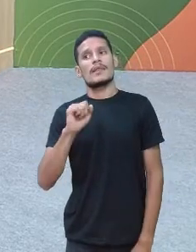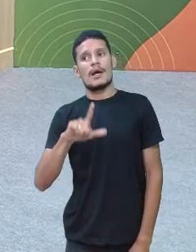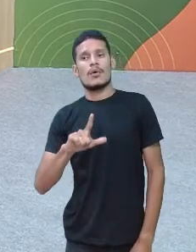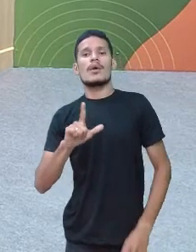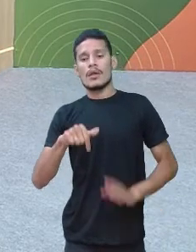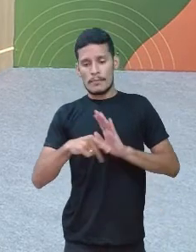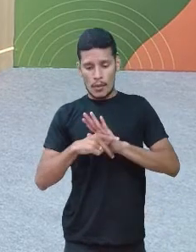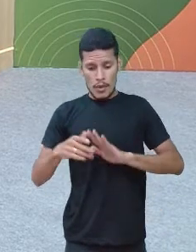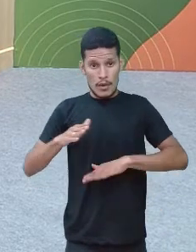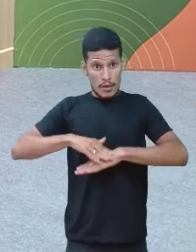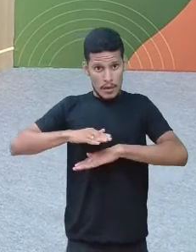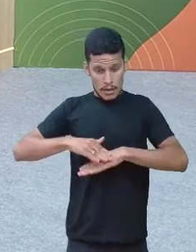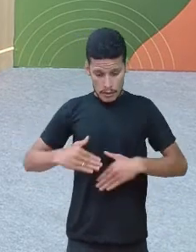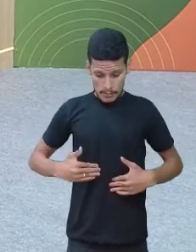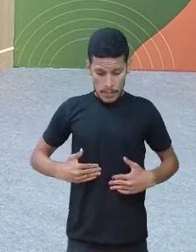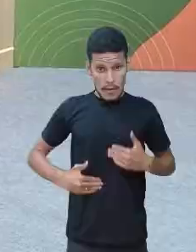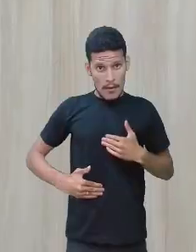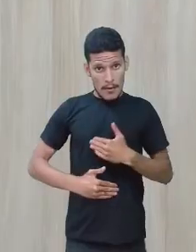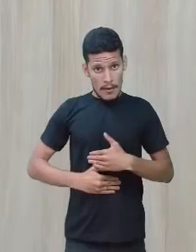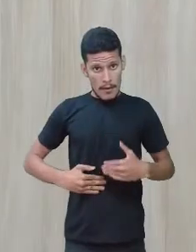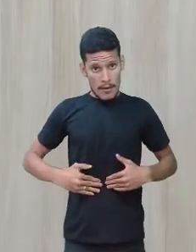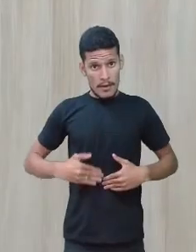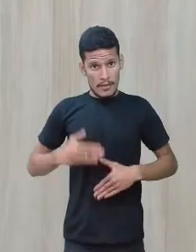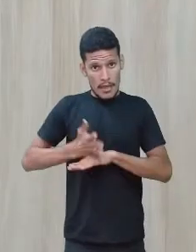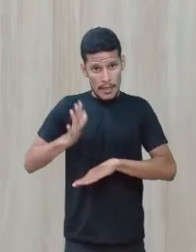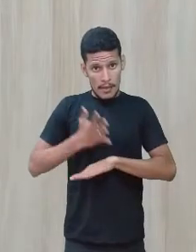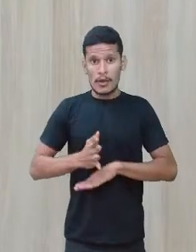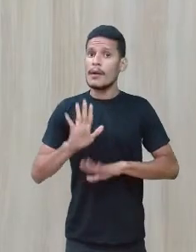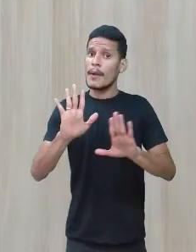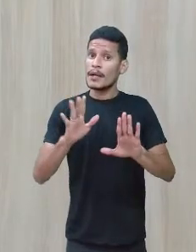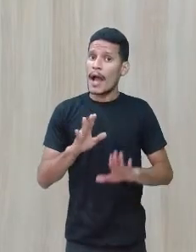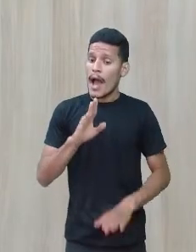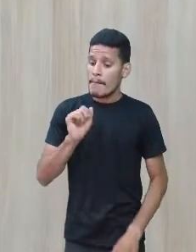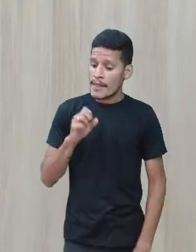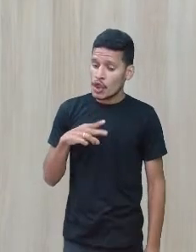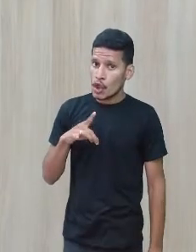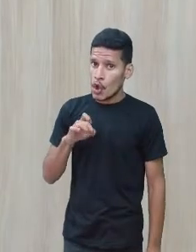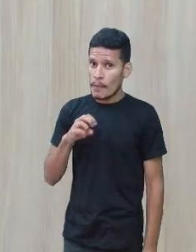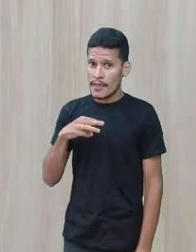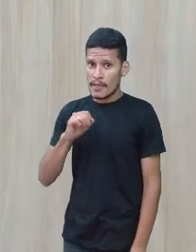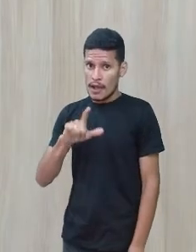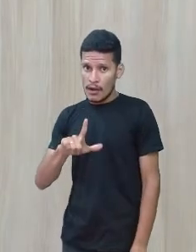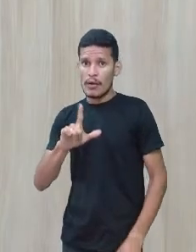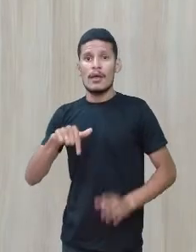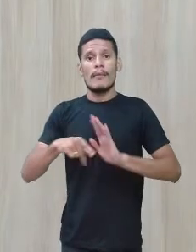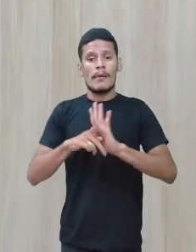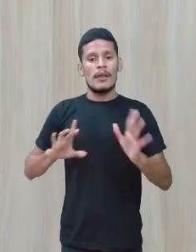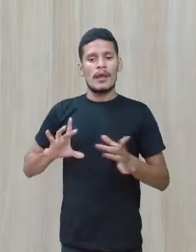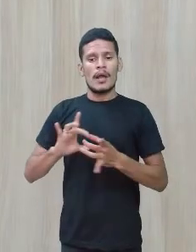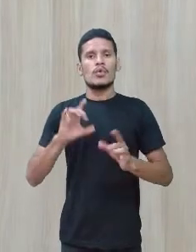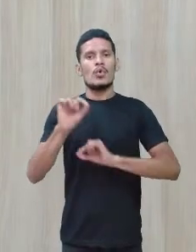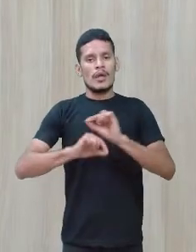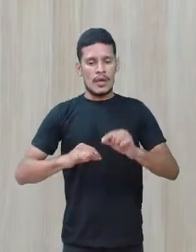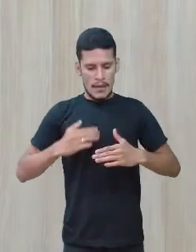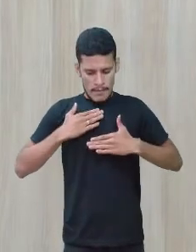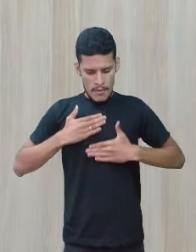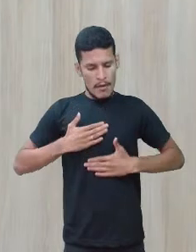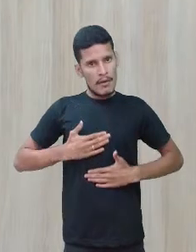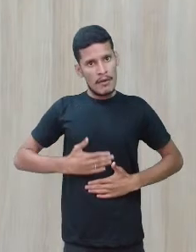do meu abdômen. Lembra que eu já falei aqui para vocês, que o abdominal, ele não está só ligado a ter uma barriga tanquinho,